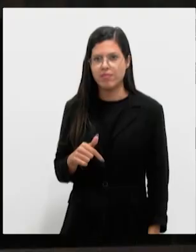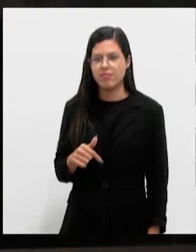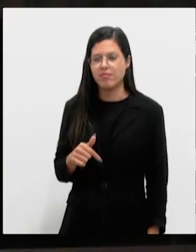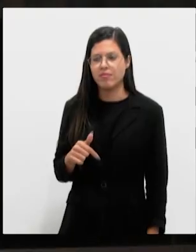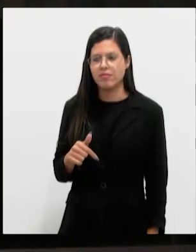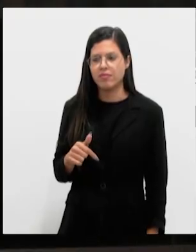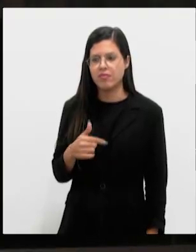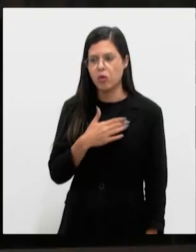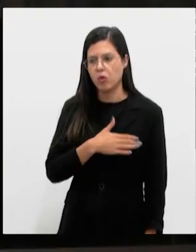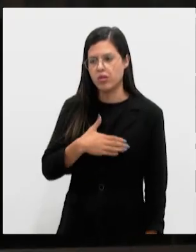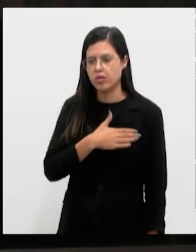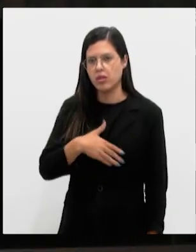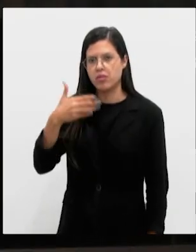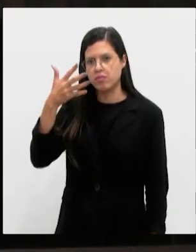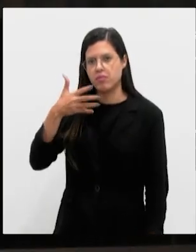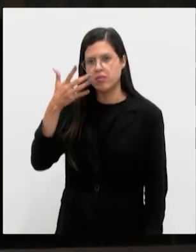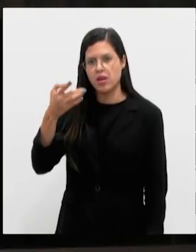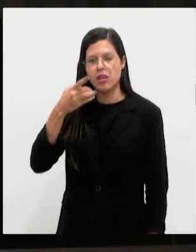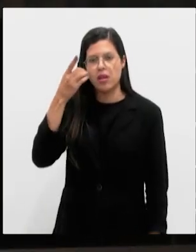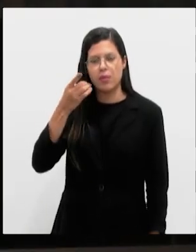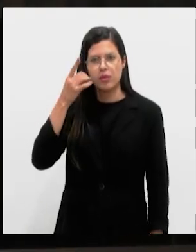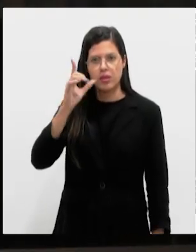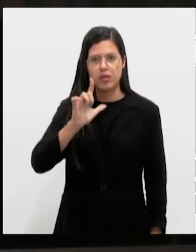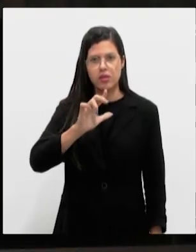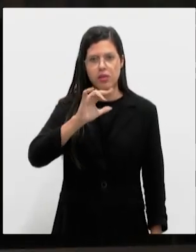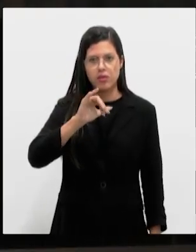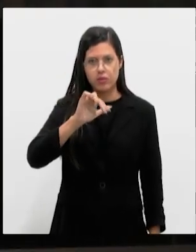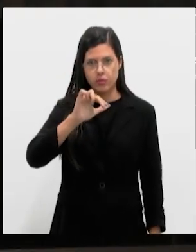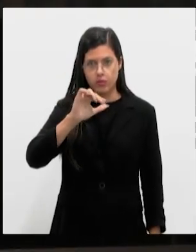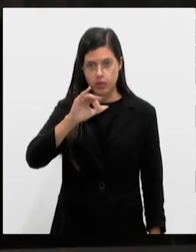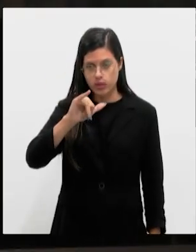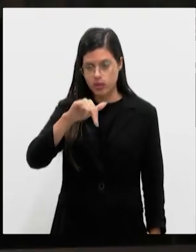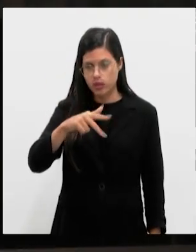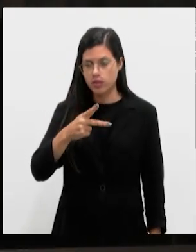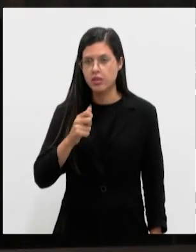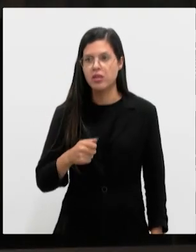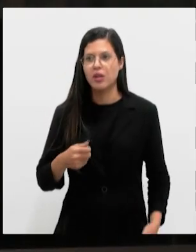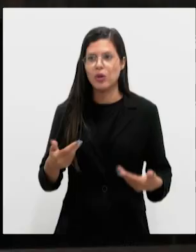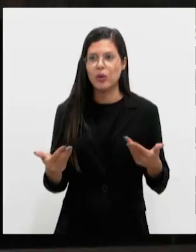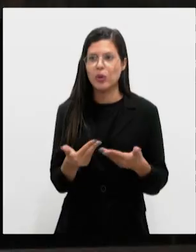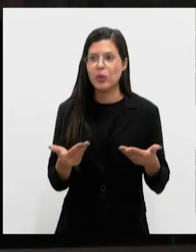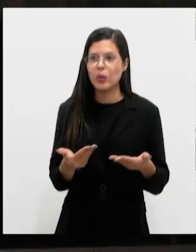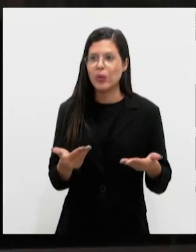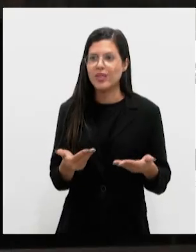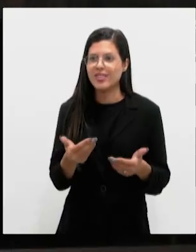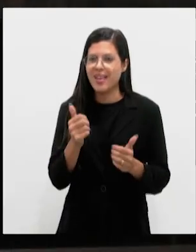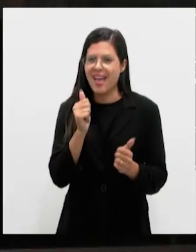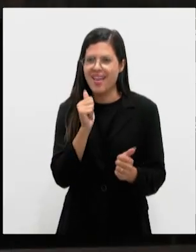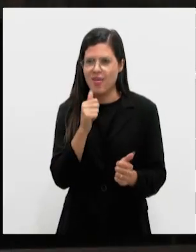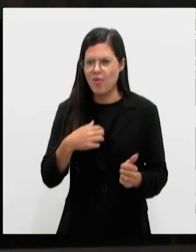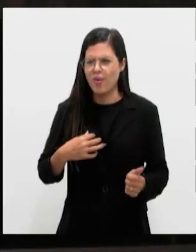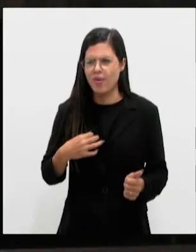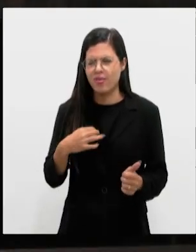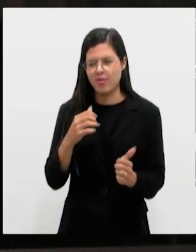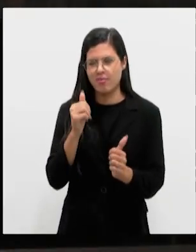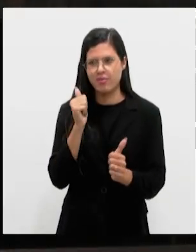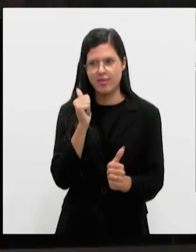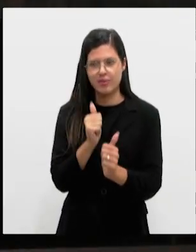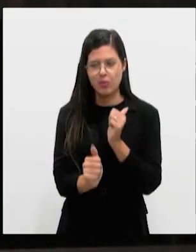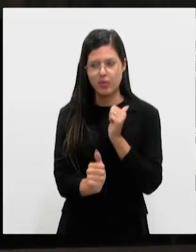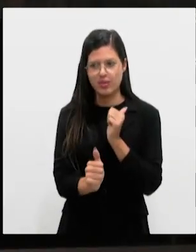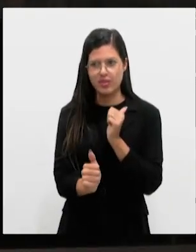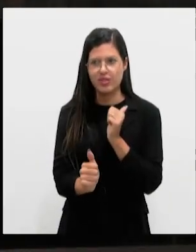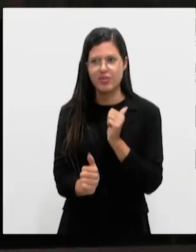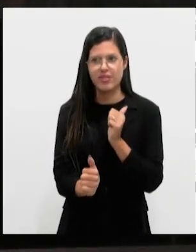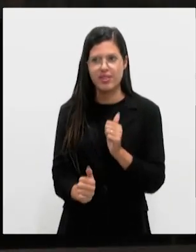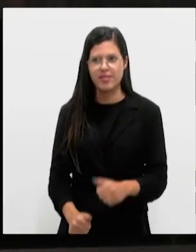Lucinha, que hoje está particularmente esportiva, né?